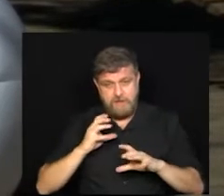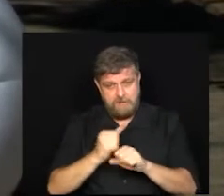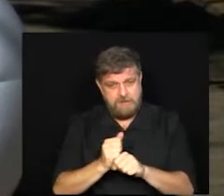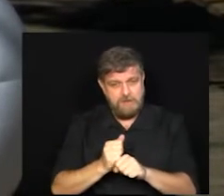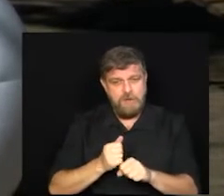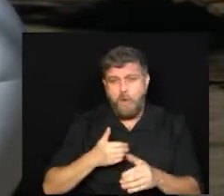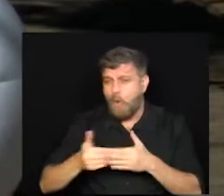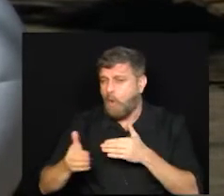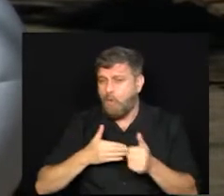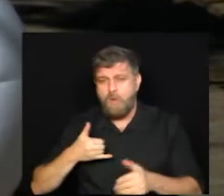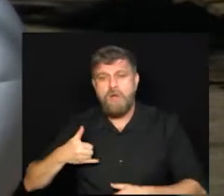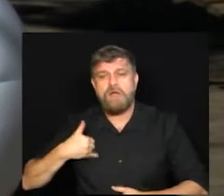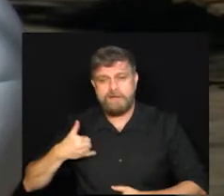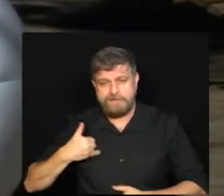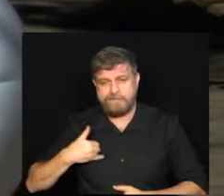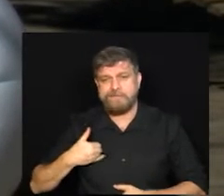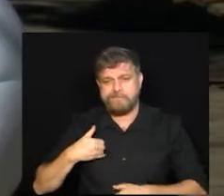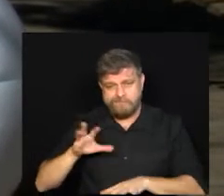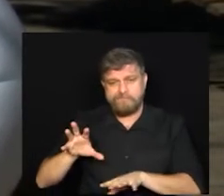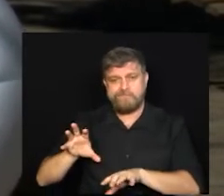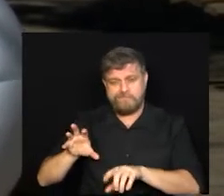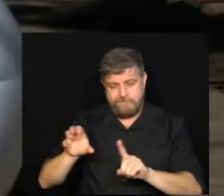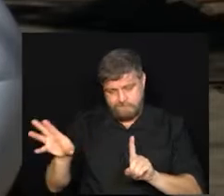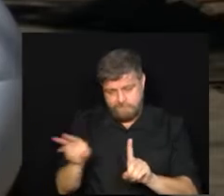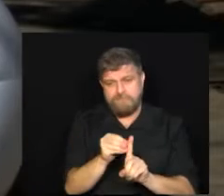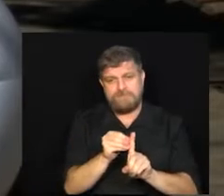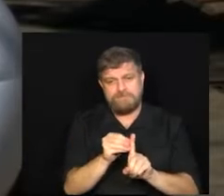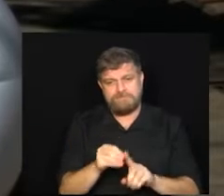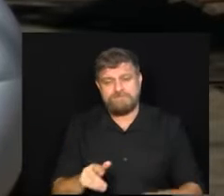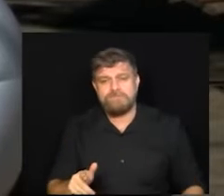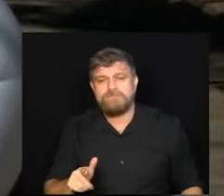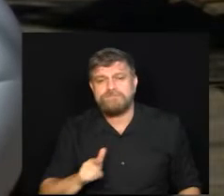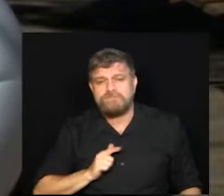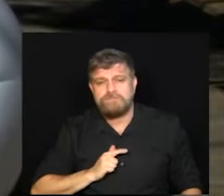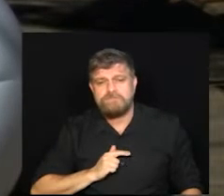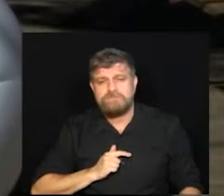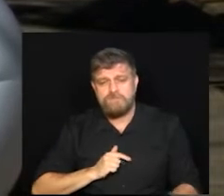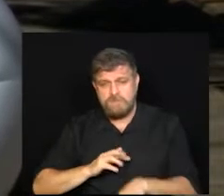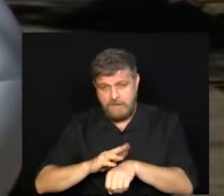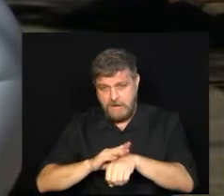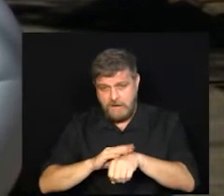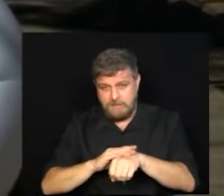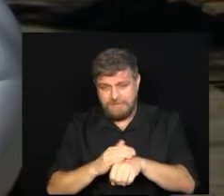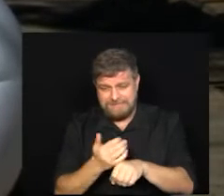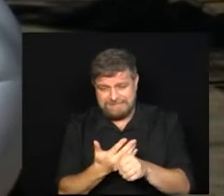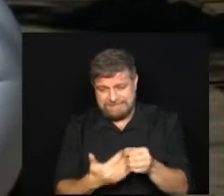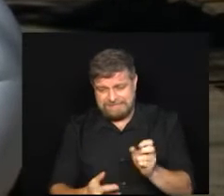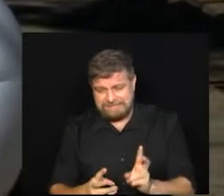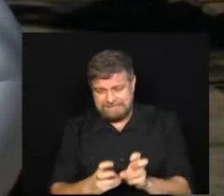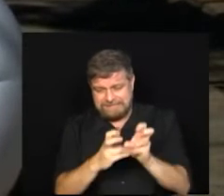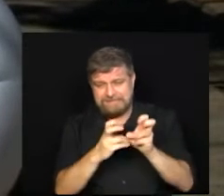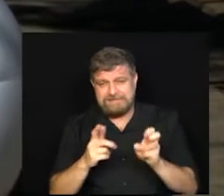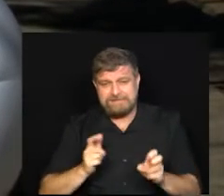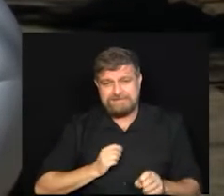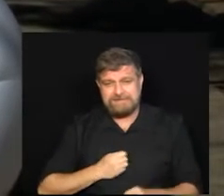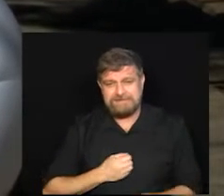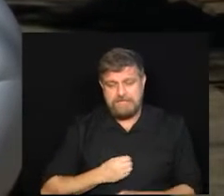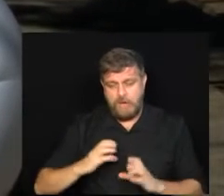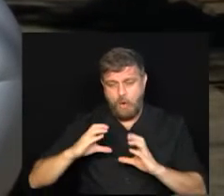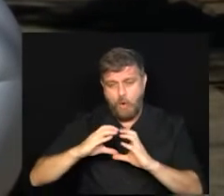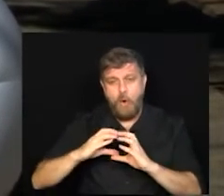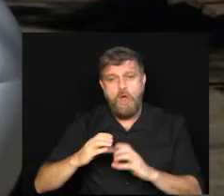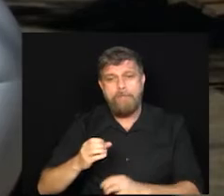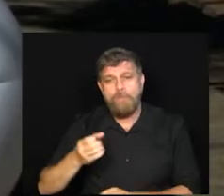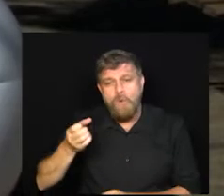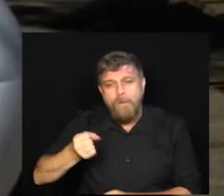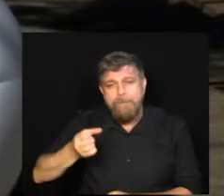acometer qualquer idade. Agora, a leucemia acontece quando ocorre essa mutação nos glóbulos brancos, por isso